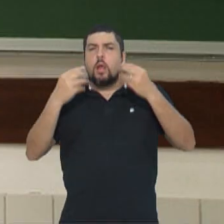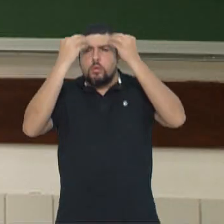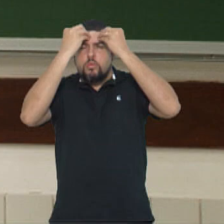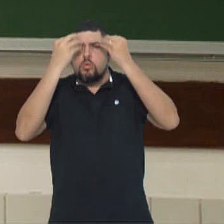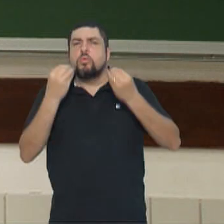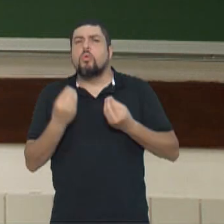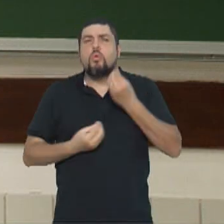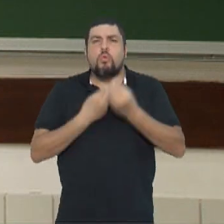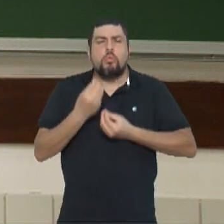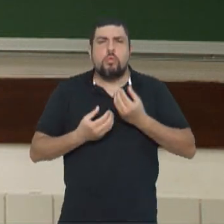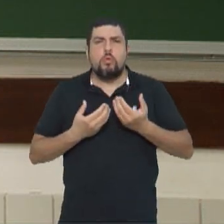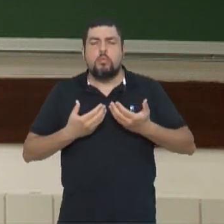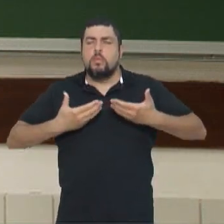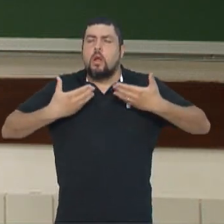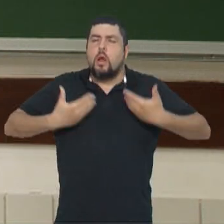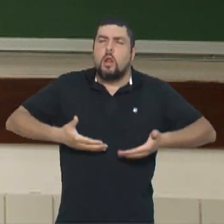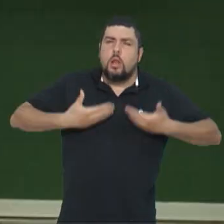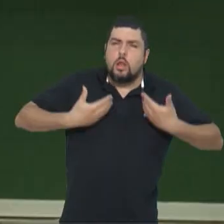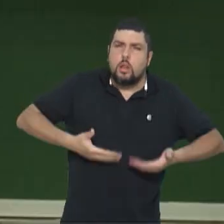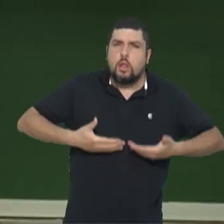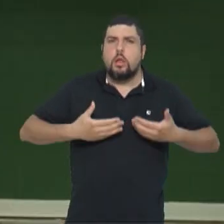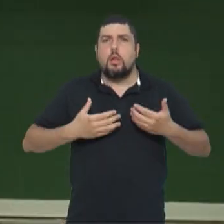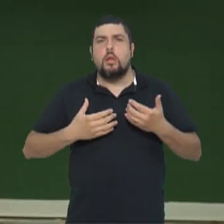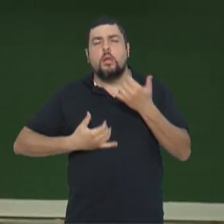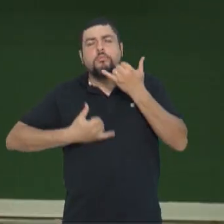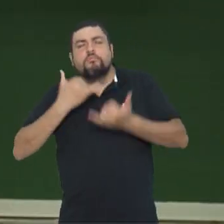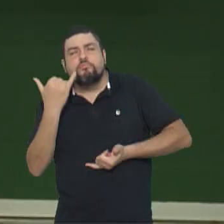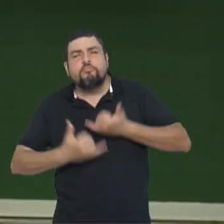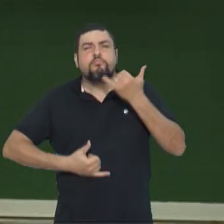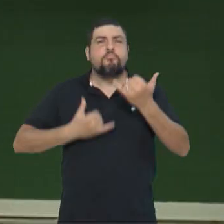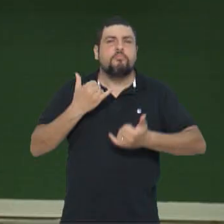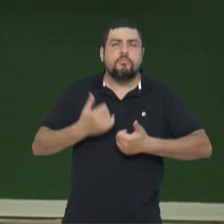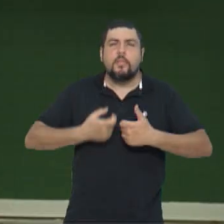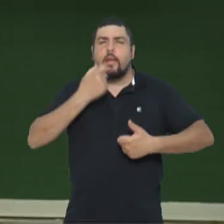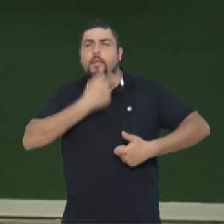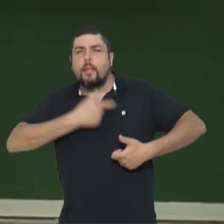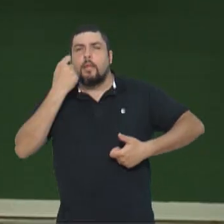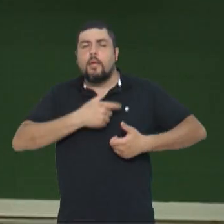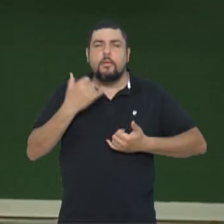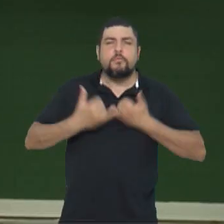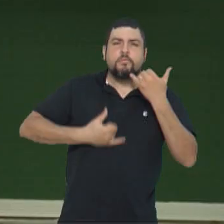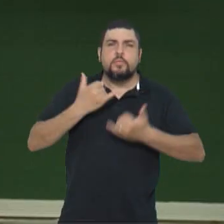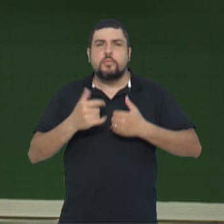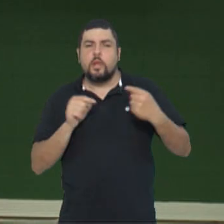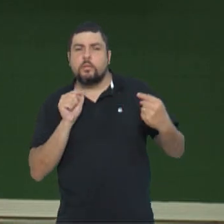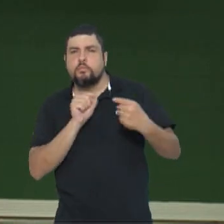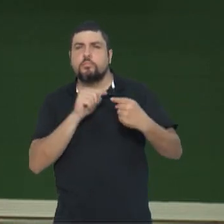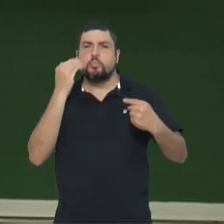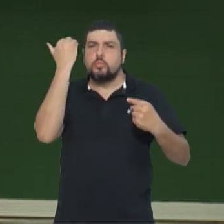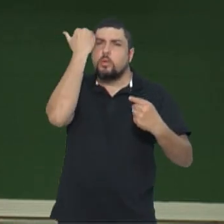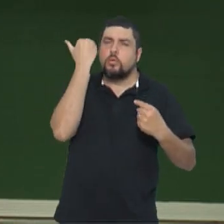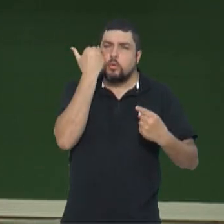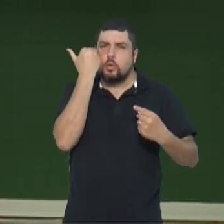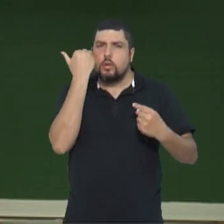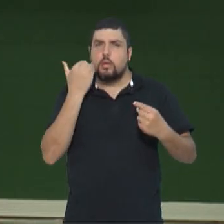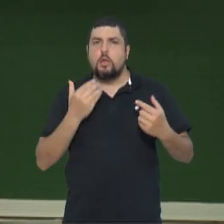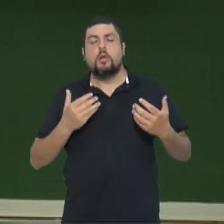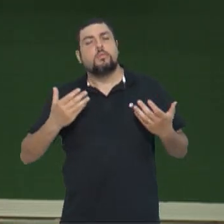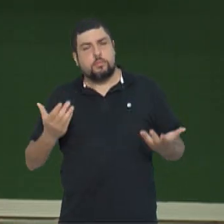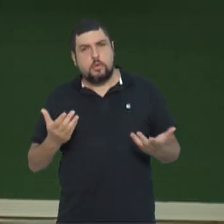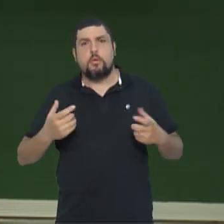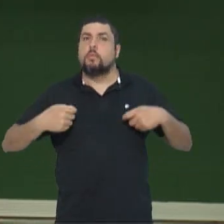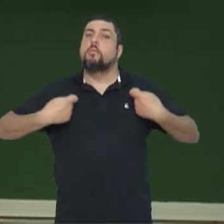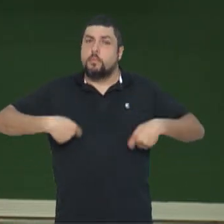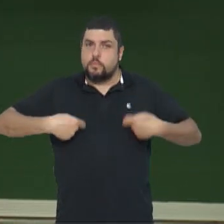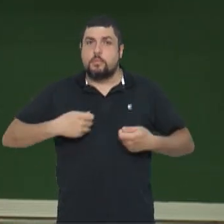mais brincalhona, uma coisa mais com gíria. É para adolescente essa resenha? Então isso me permite, é